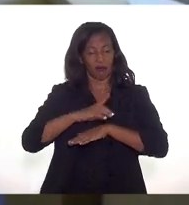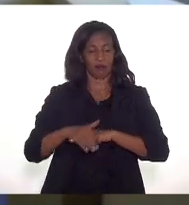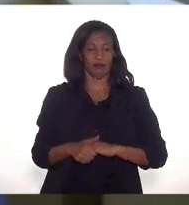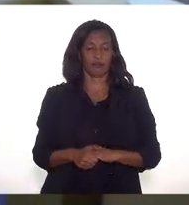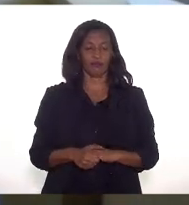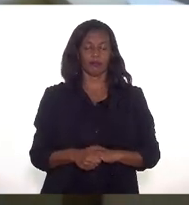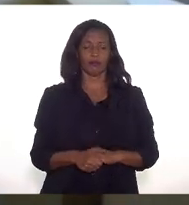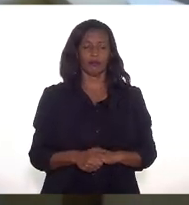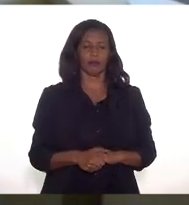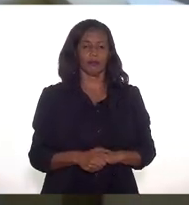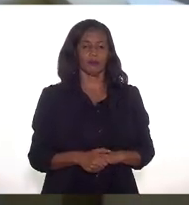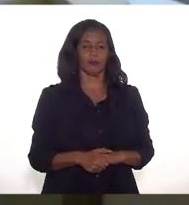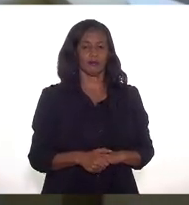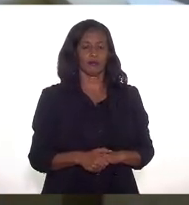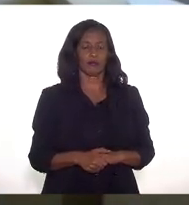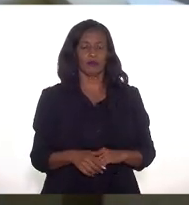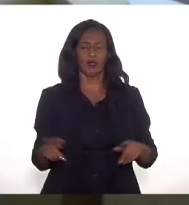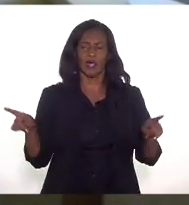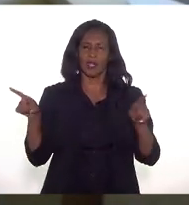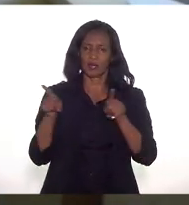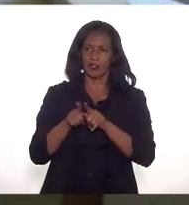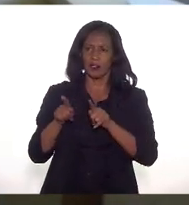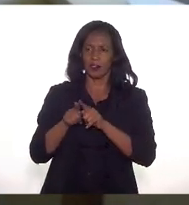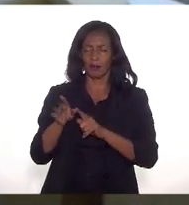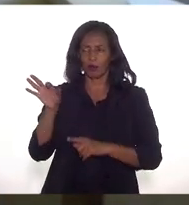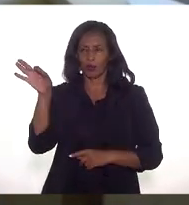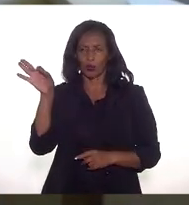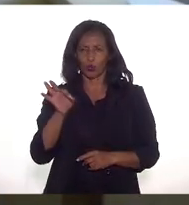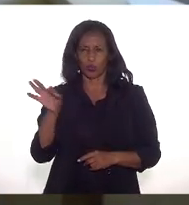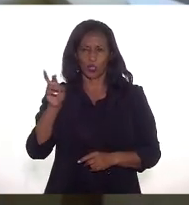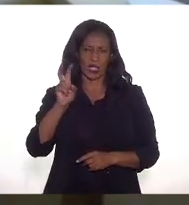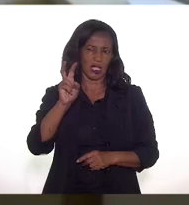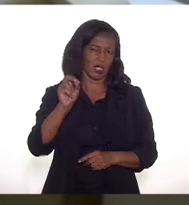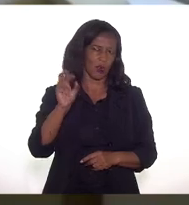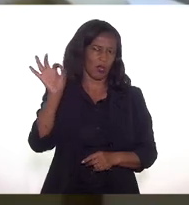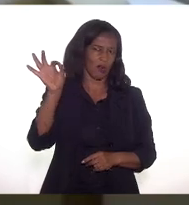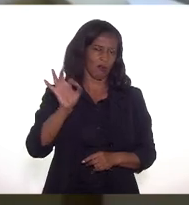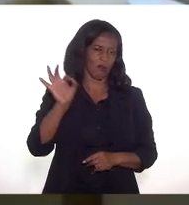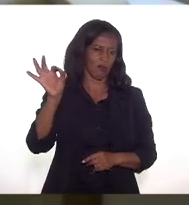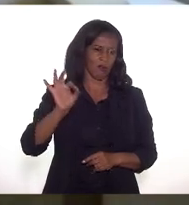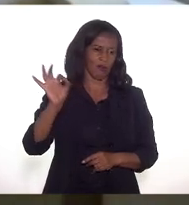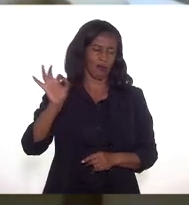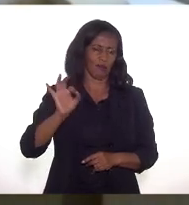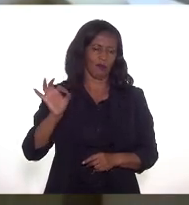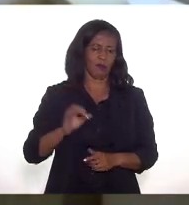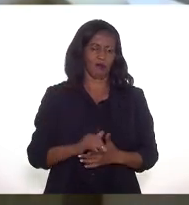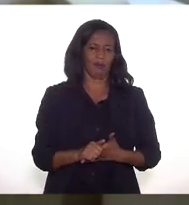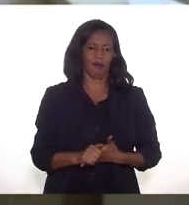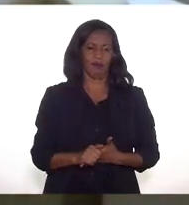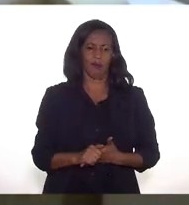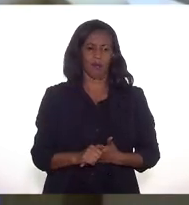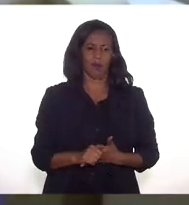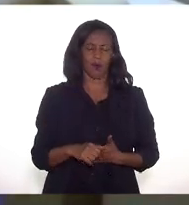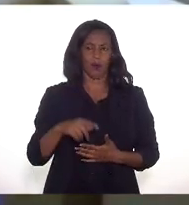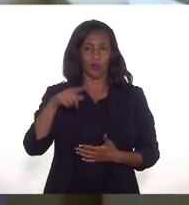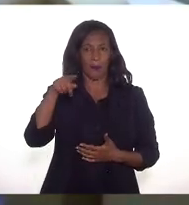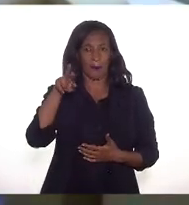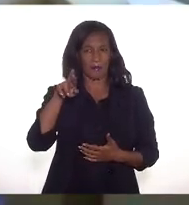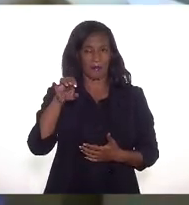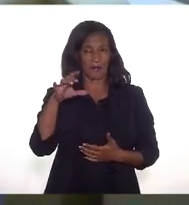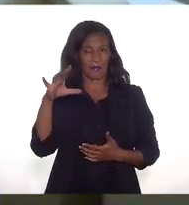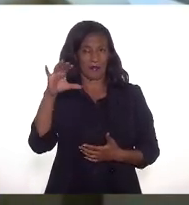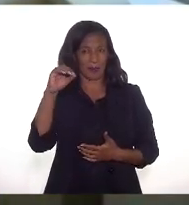E também os percentuais de 50% dos sobrepreços sobre